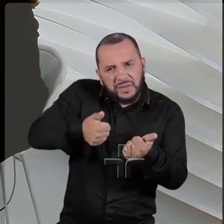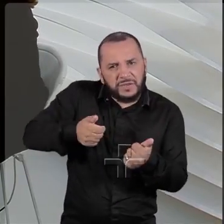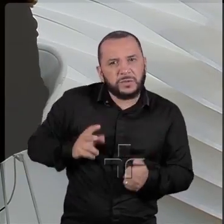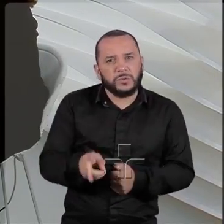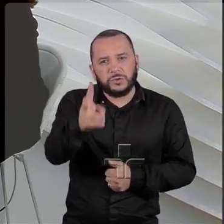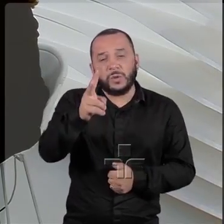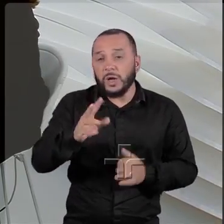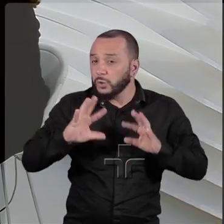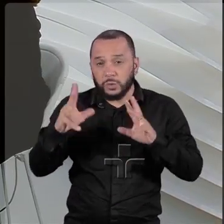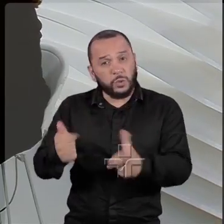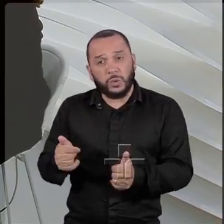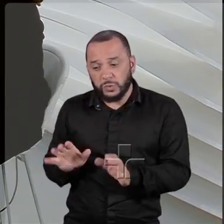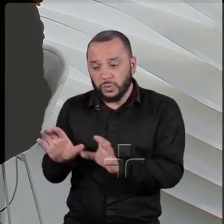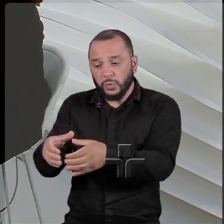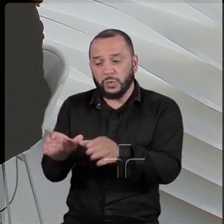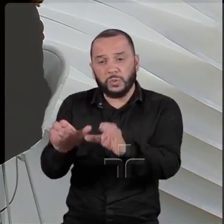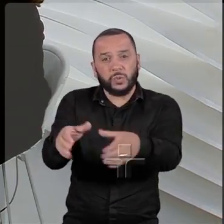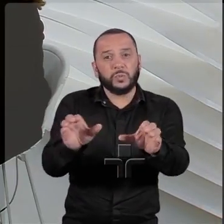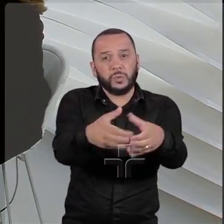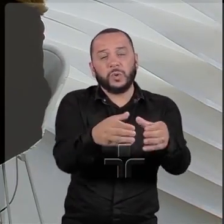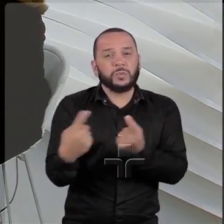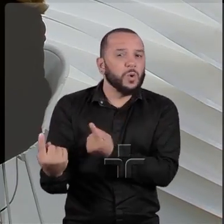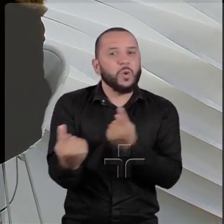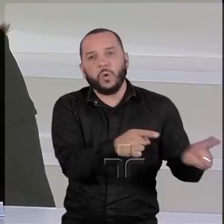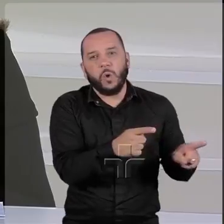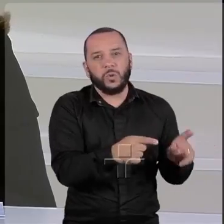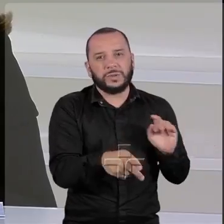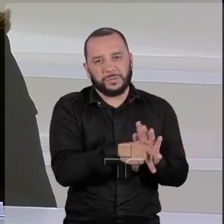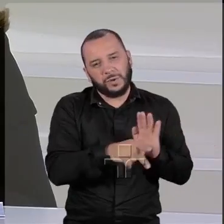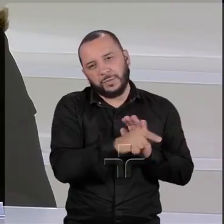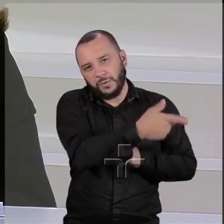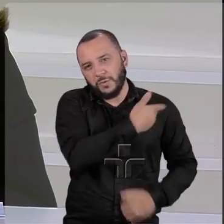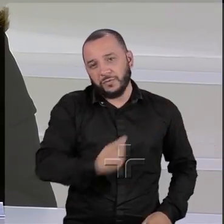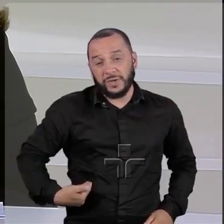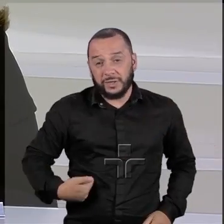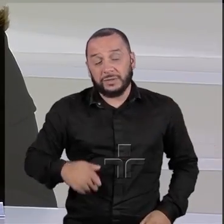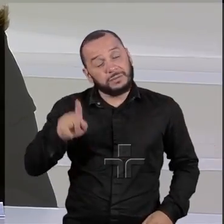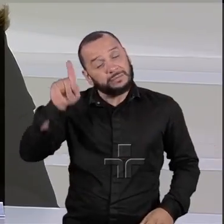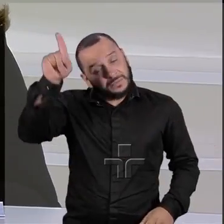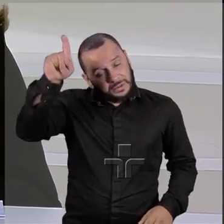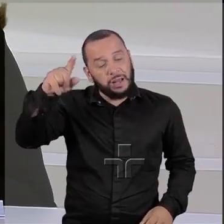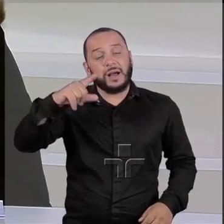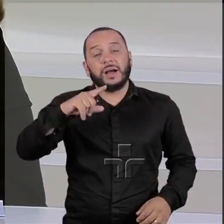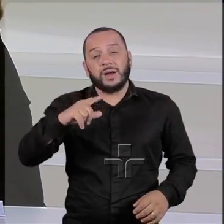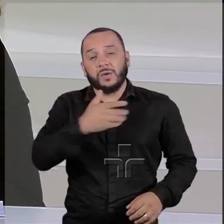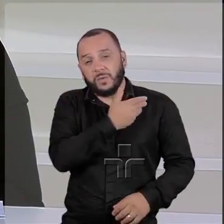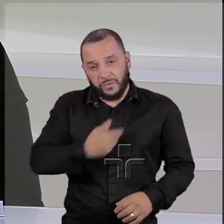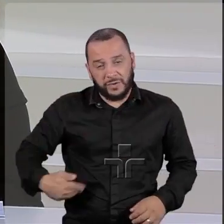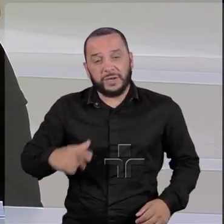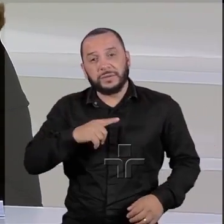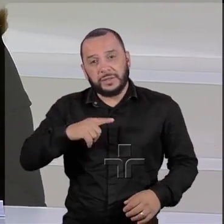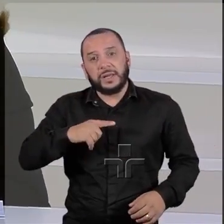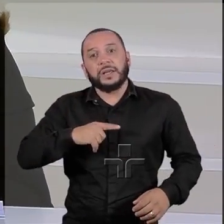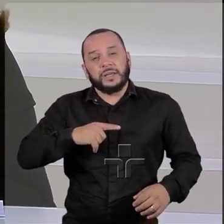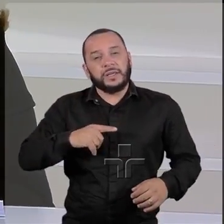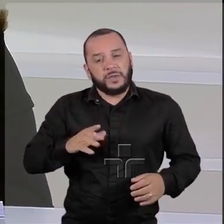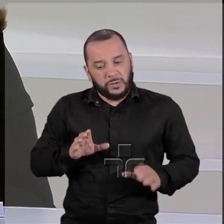todas as categorias vão estar contra. E as bancadas do Congresso são fortes. Né? Não, por exemplo, de